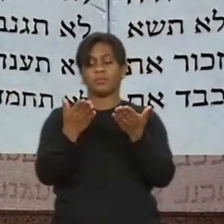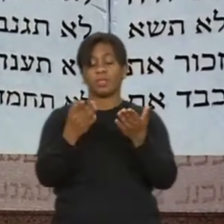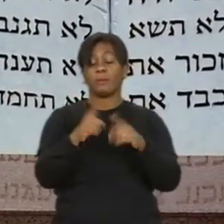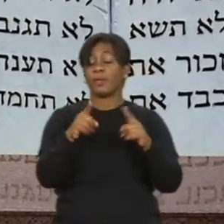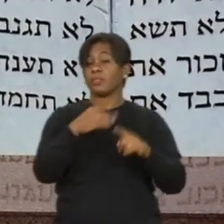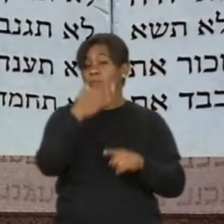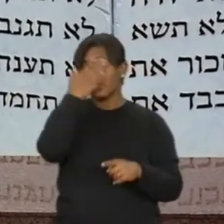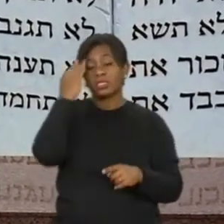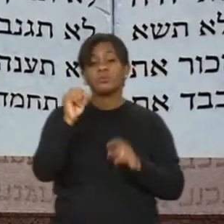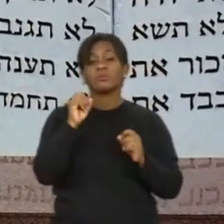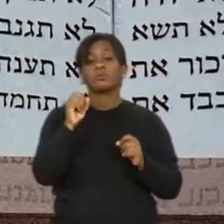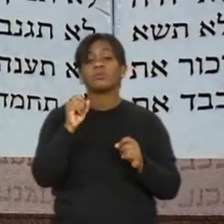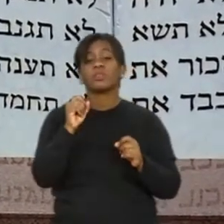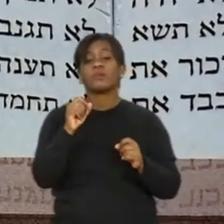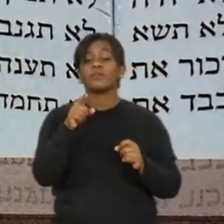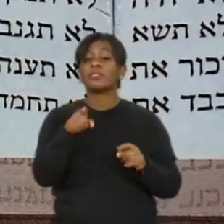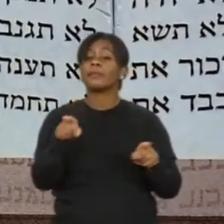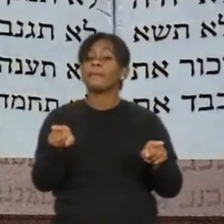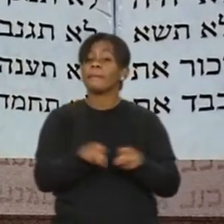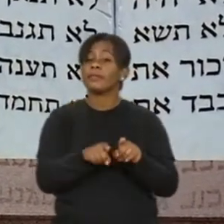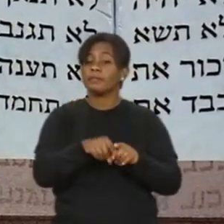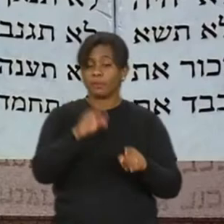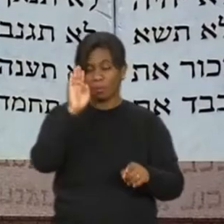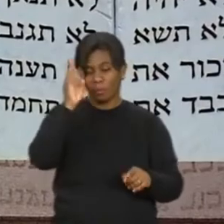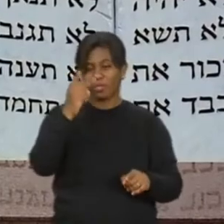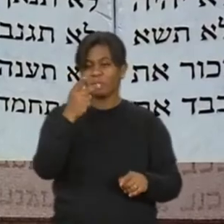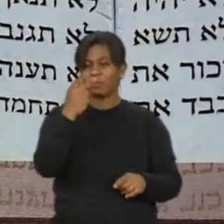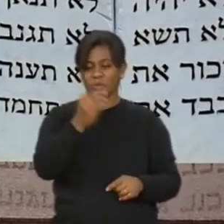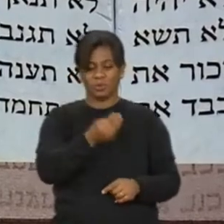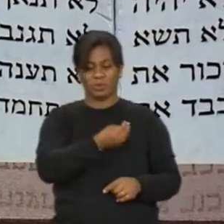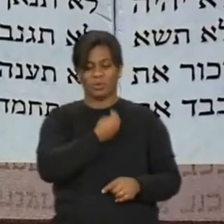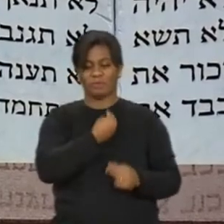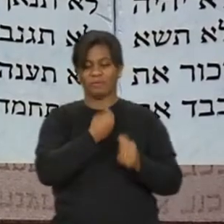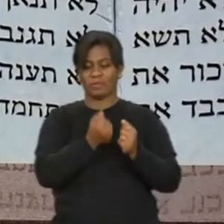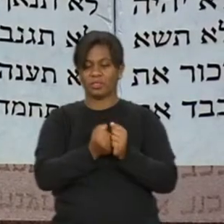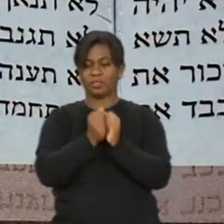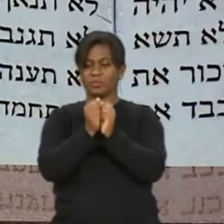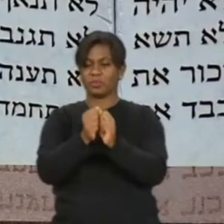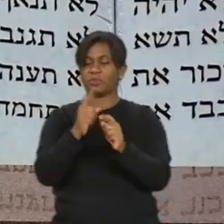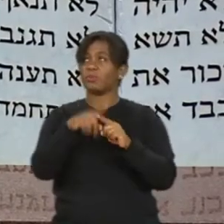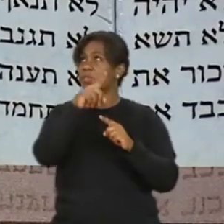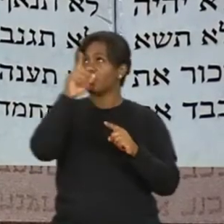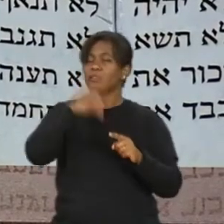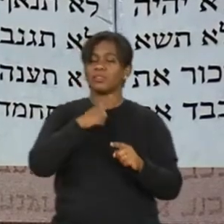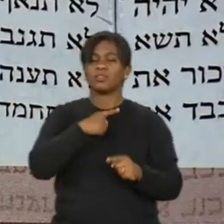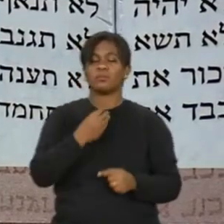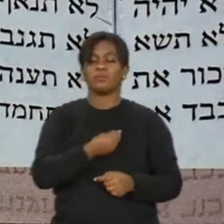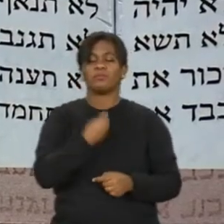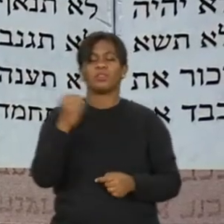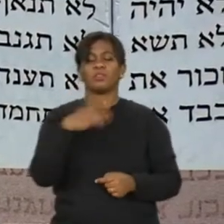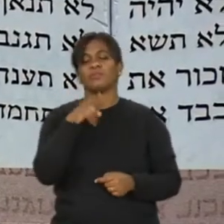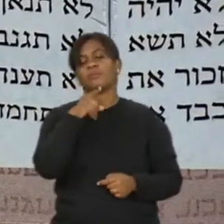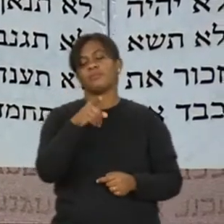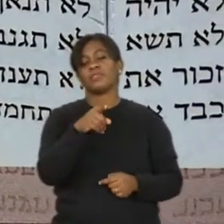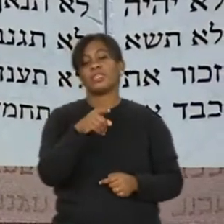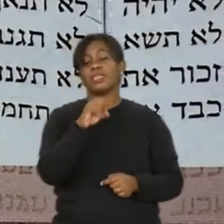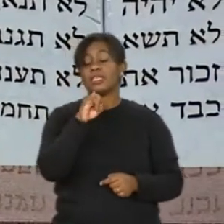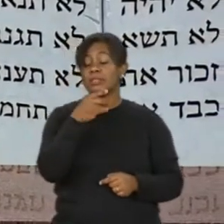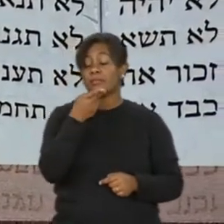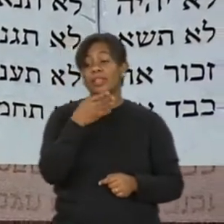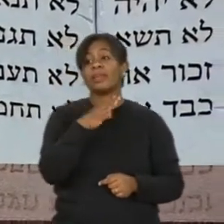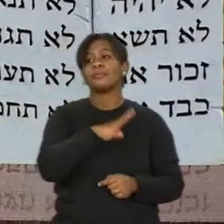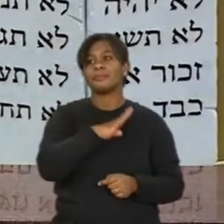esqueça de trazer sua vida junto, porque Deus tem uma vida nova para você. Se você diz assim, bispo, eu entendi.